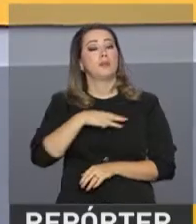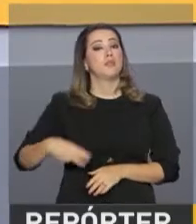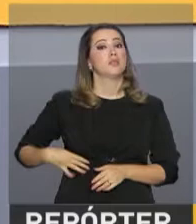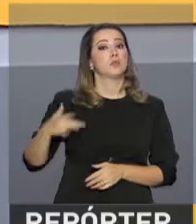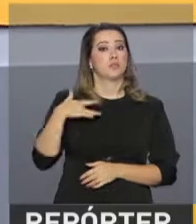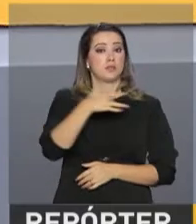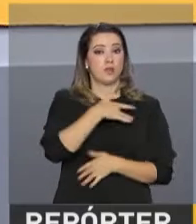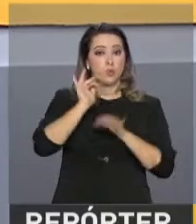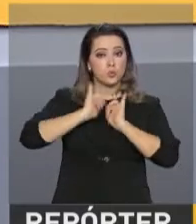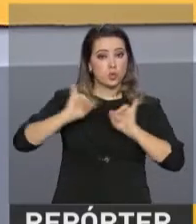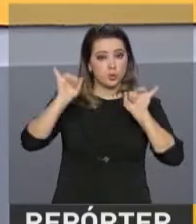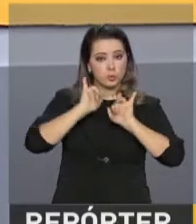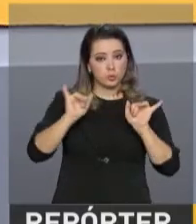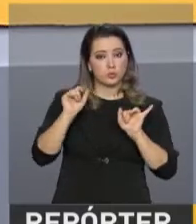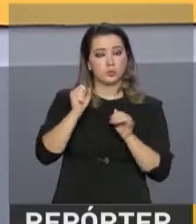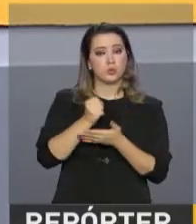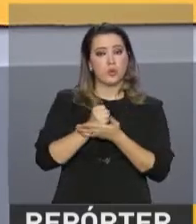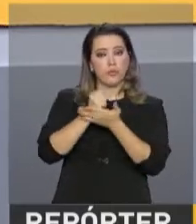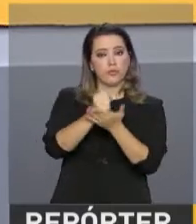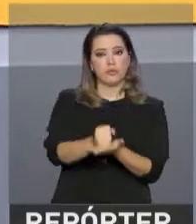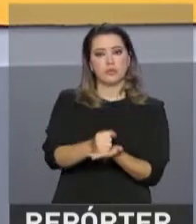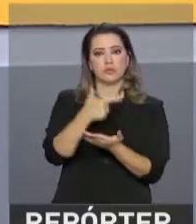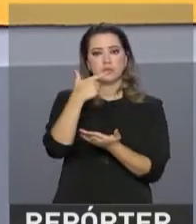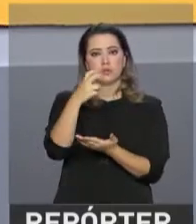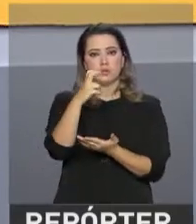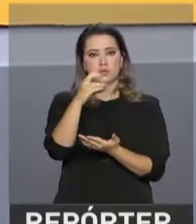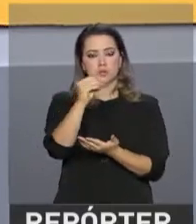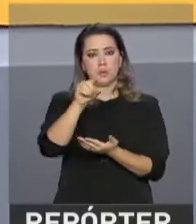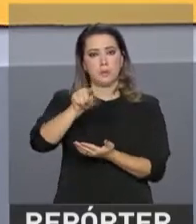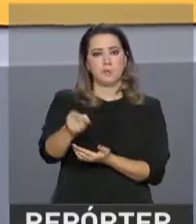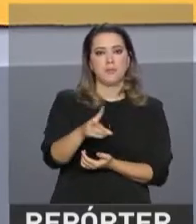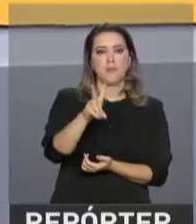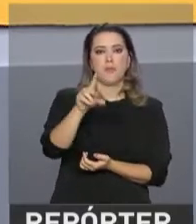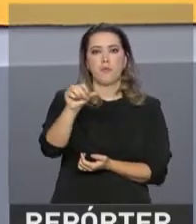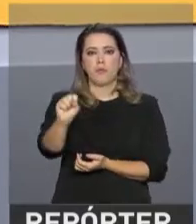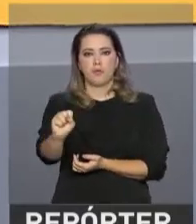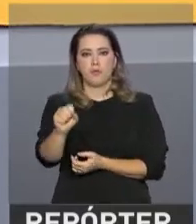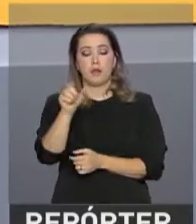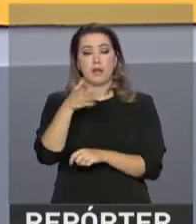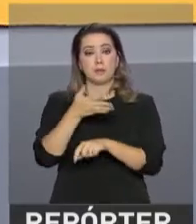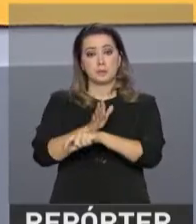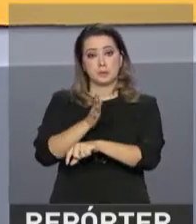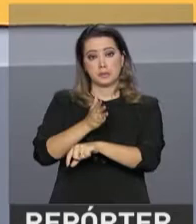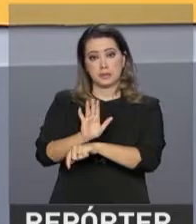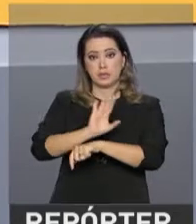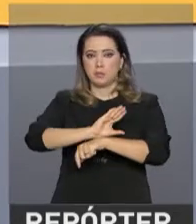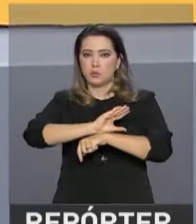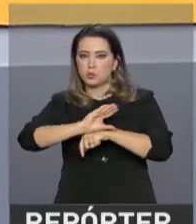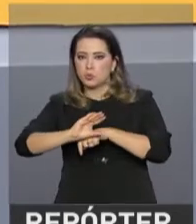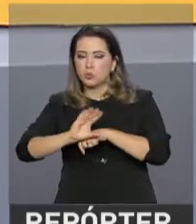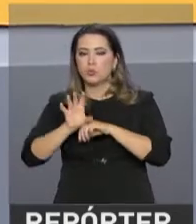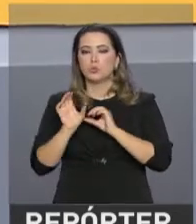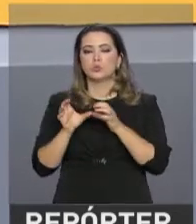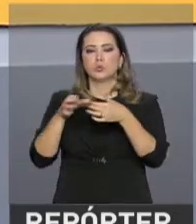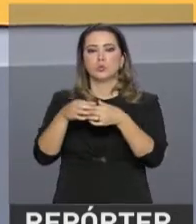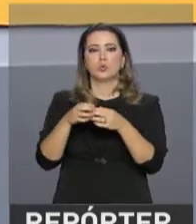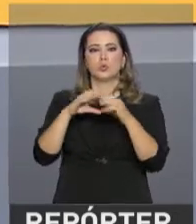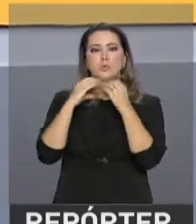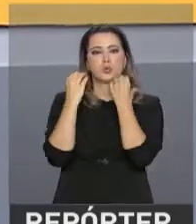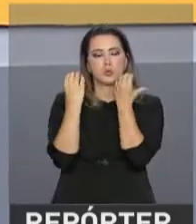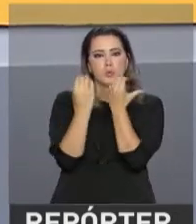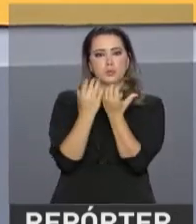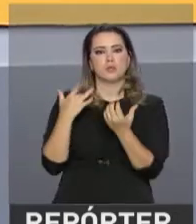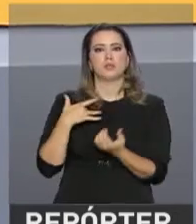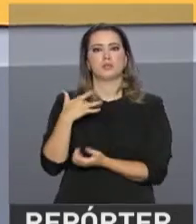barros anunciou agora pouco a oferta de 250 mil vagas para formar agentes comunitários de saúde em técnicos de